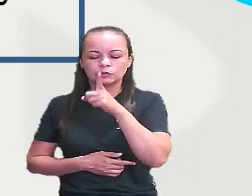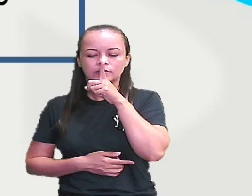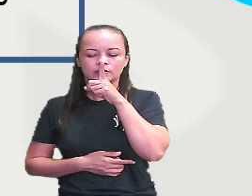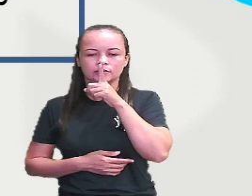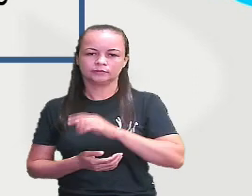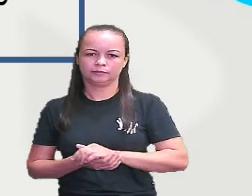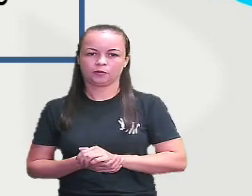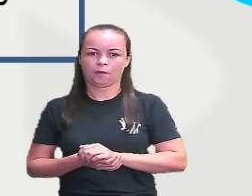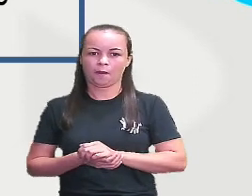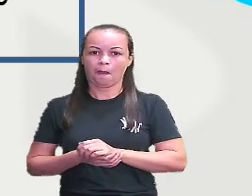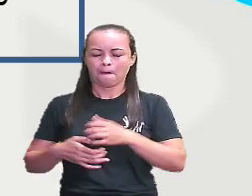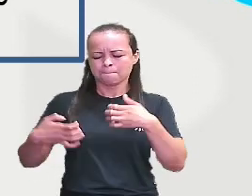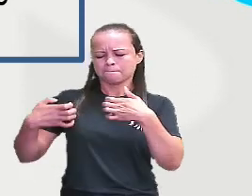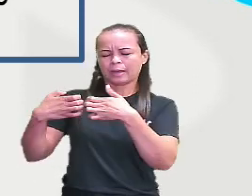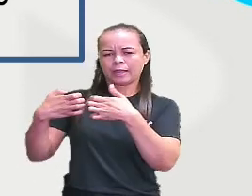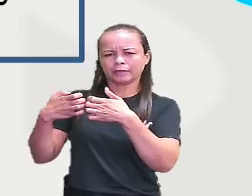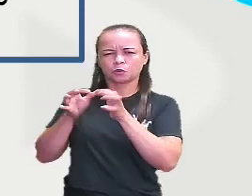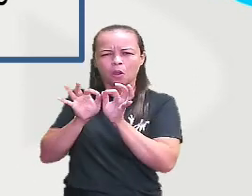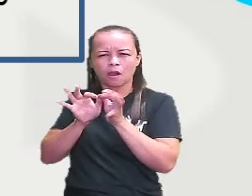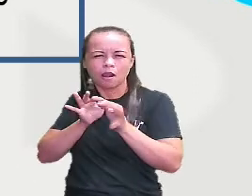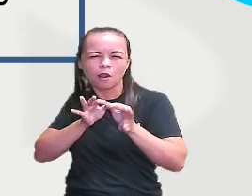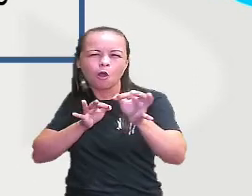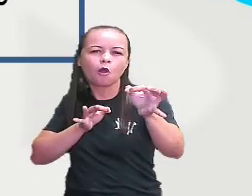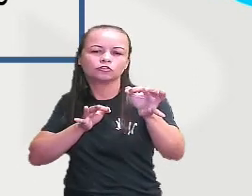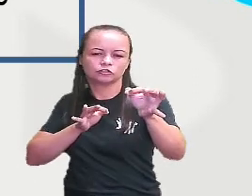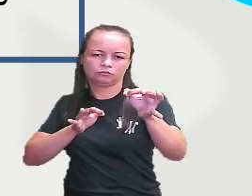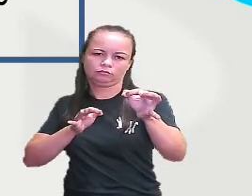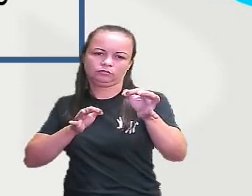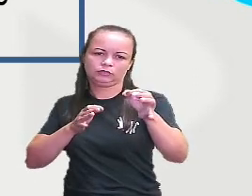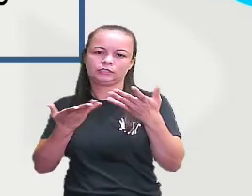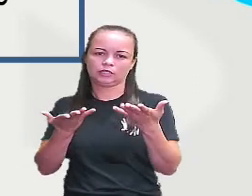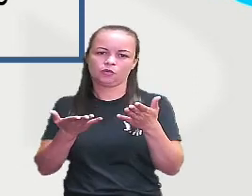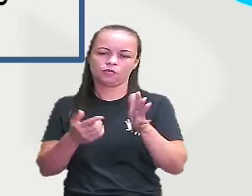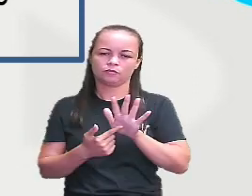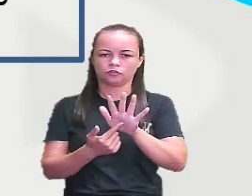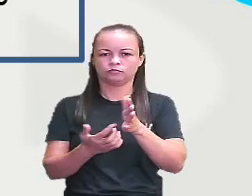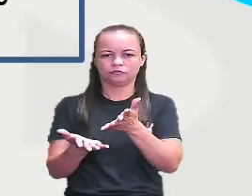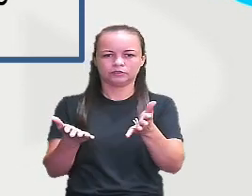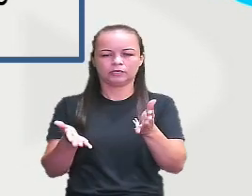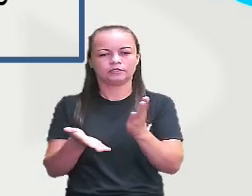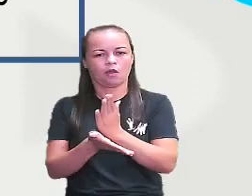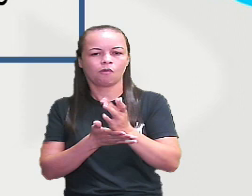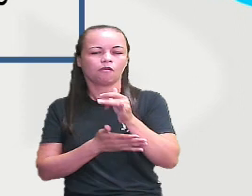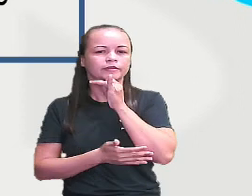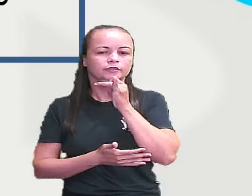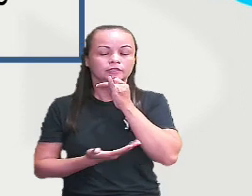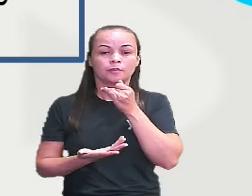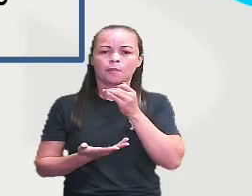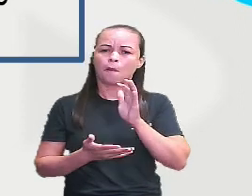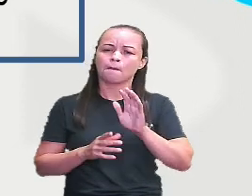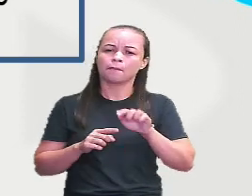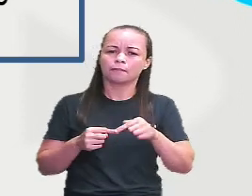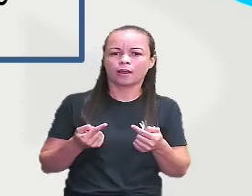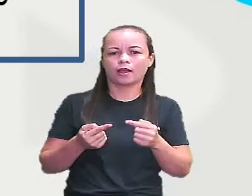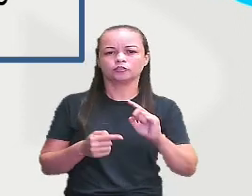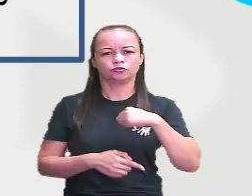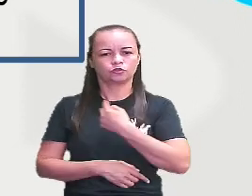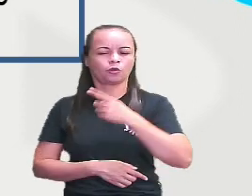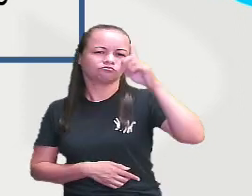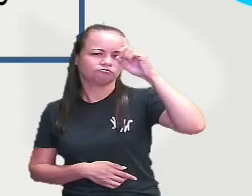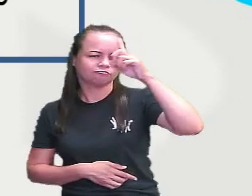longe. E aí trouxe aqui para vocês alguns exemplos, mas no nosso dia a dia a gente sempre encontra palavras, certo?